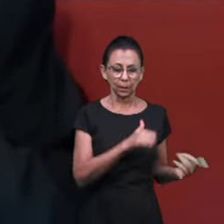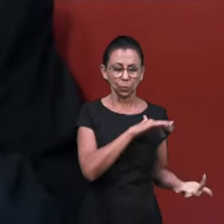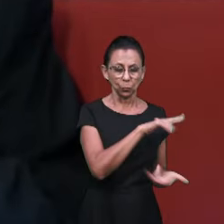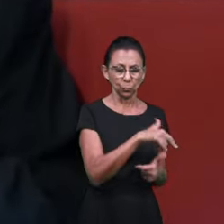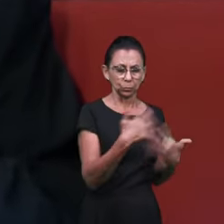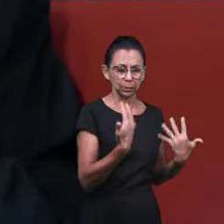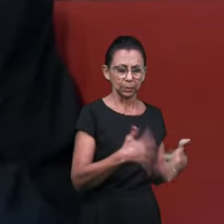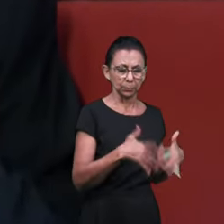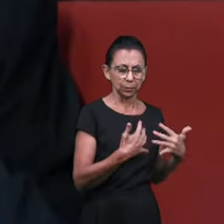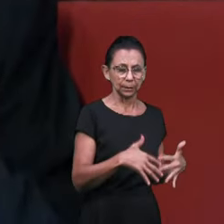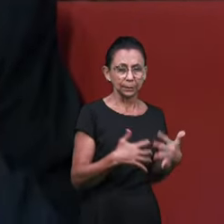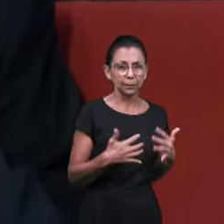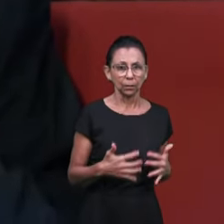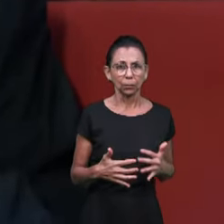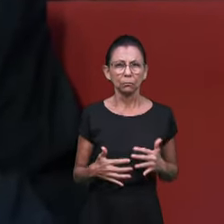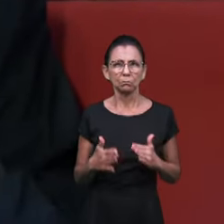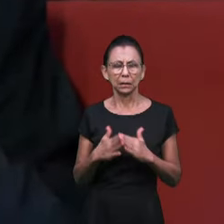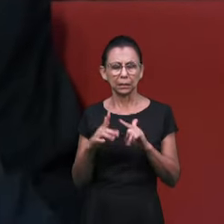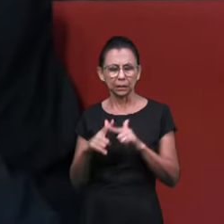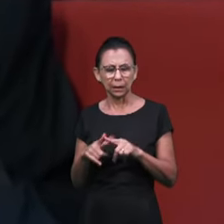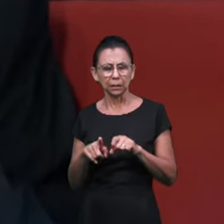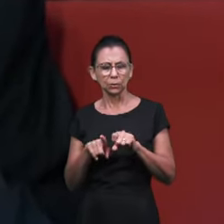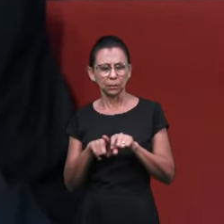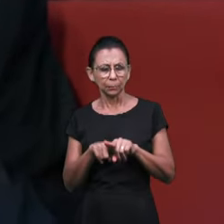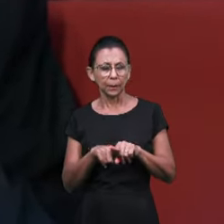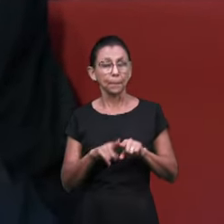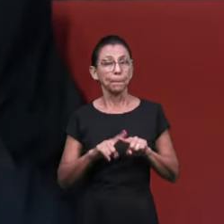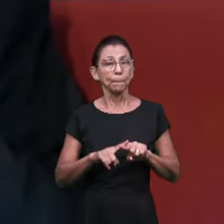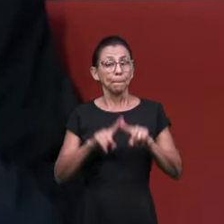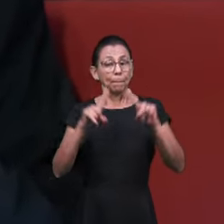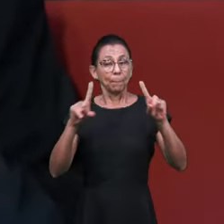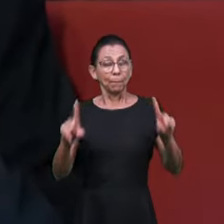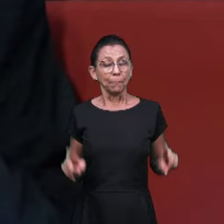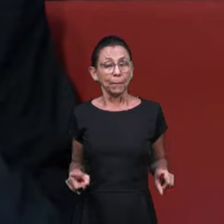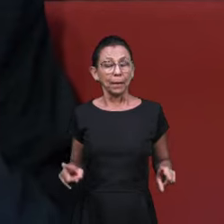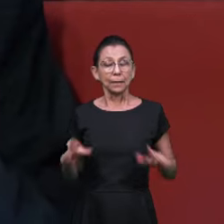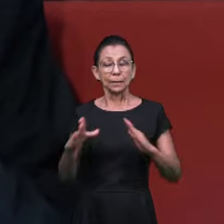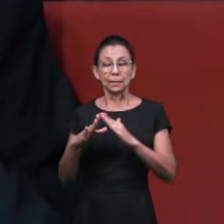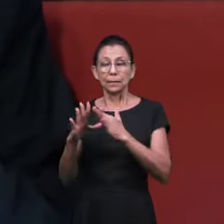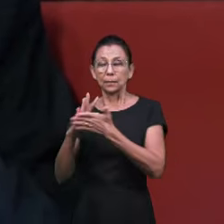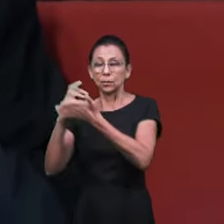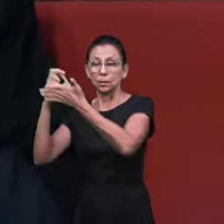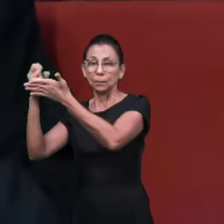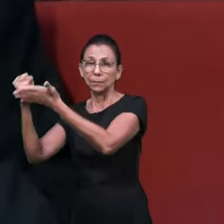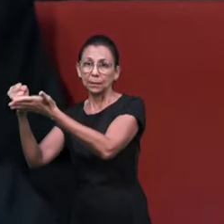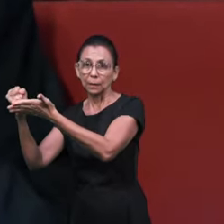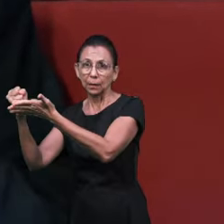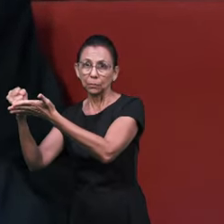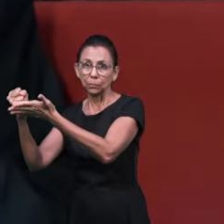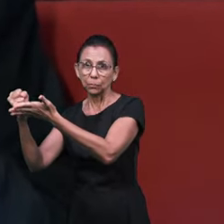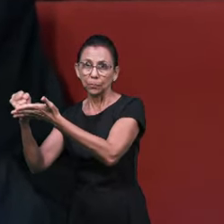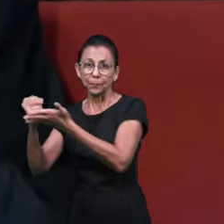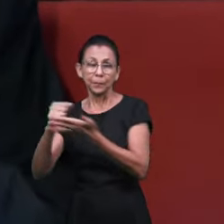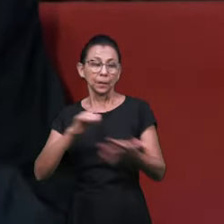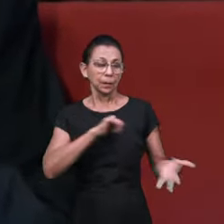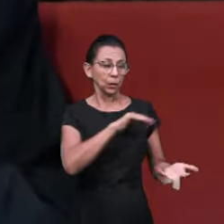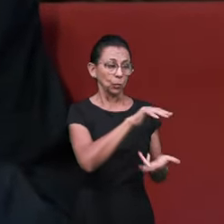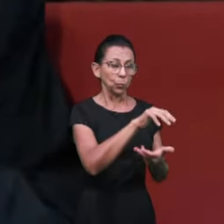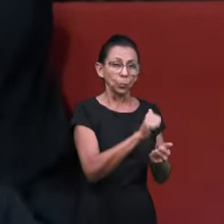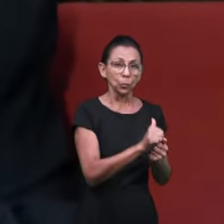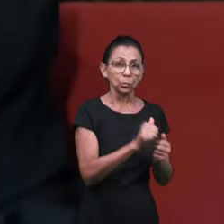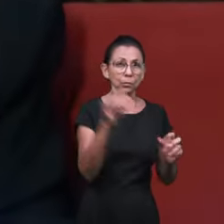mundo permanecerá aqui nas trevas, né? O mundo continuará a existir, mas sem a presença do Espírito